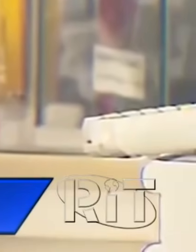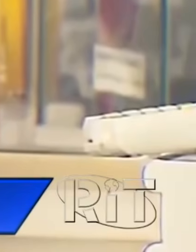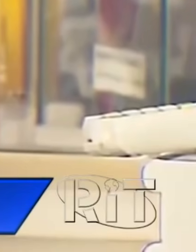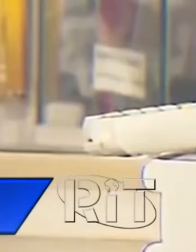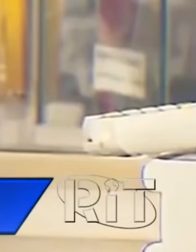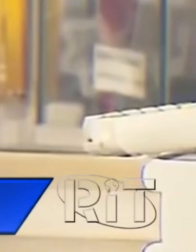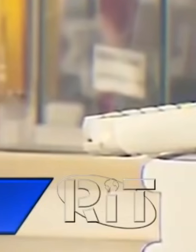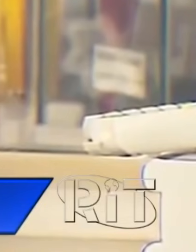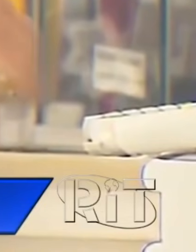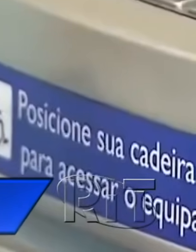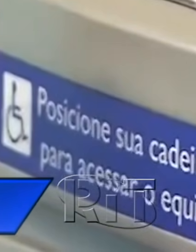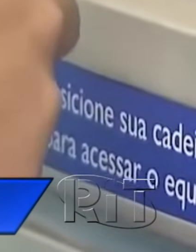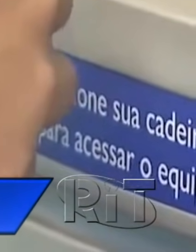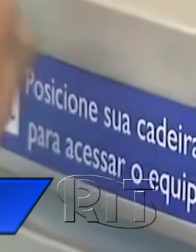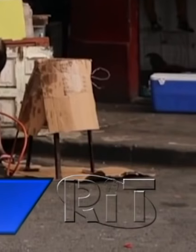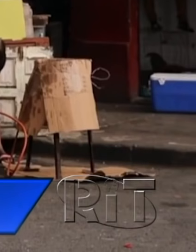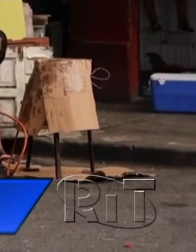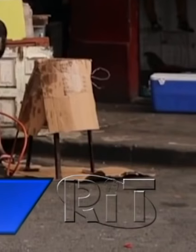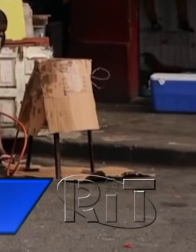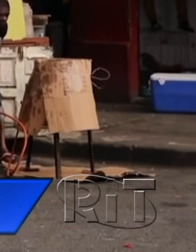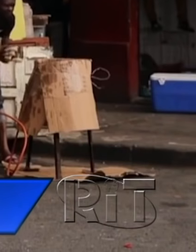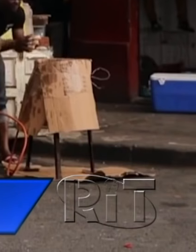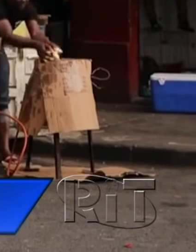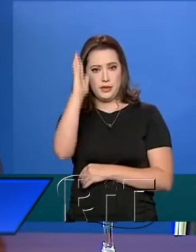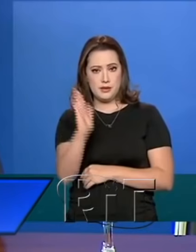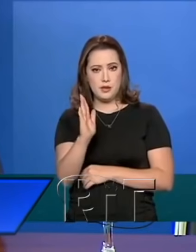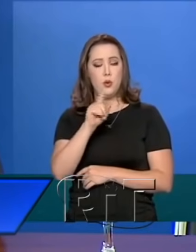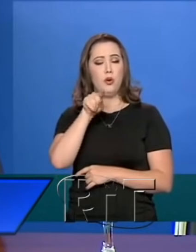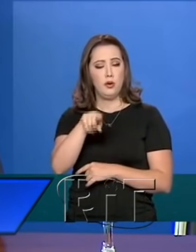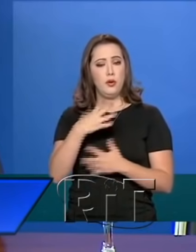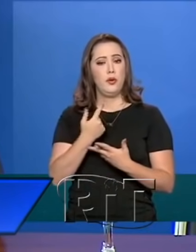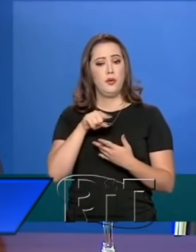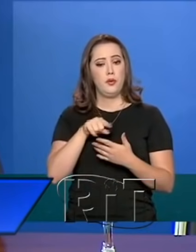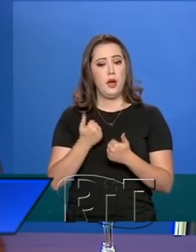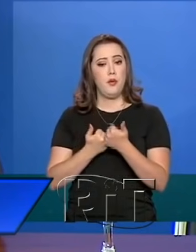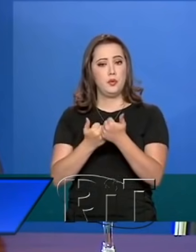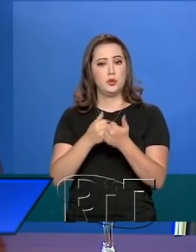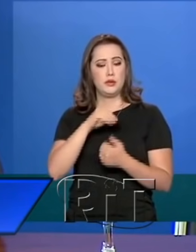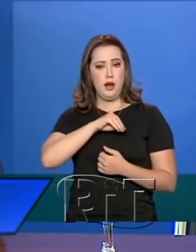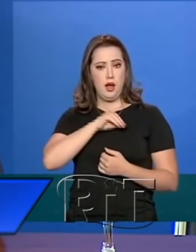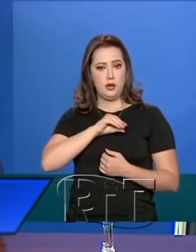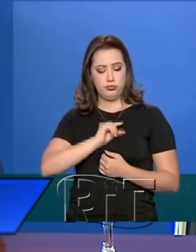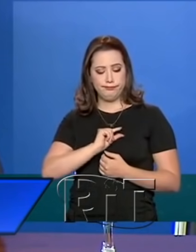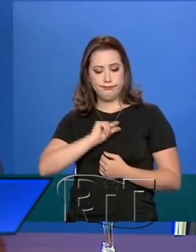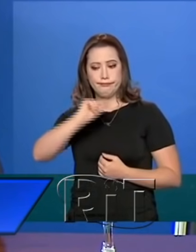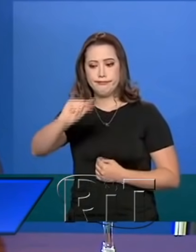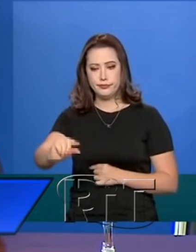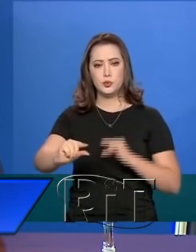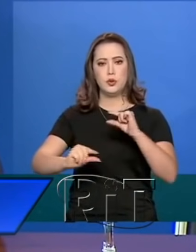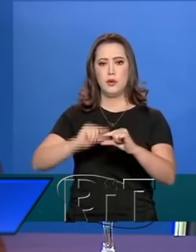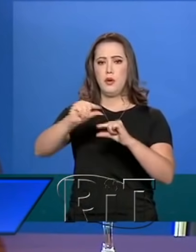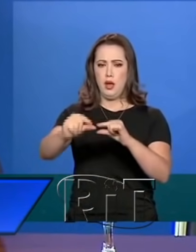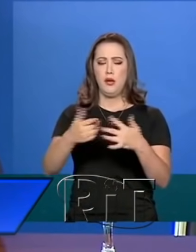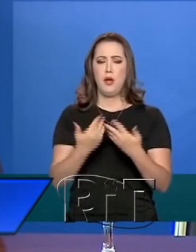pagar contas, o desafio será erradicar a pobreza no país. O Auxílio Brasil está integrando